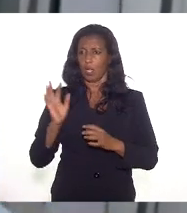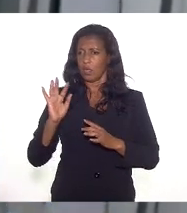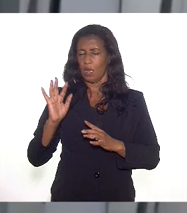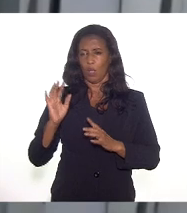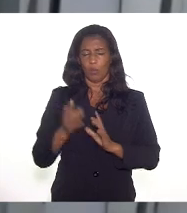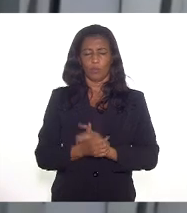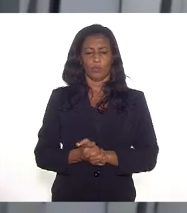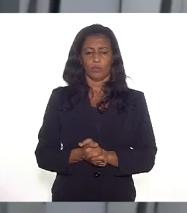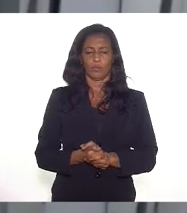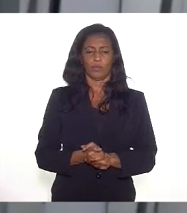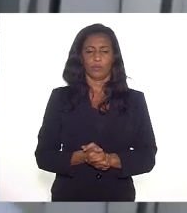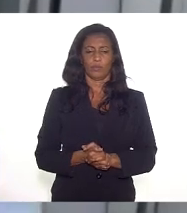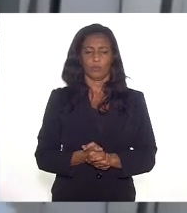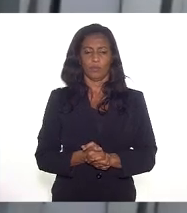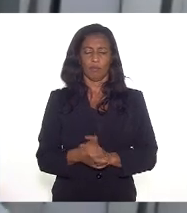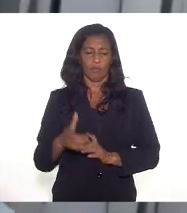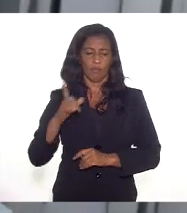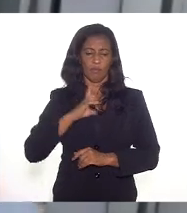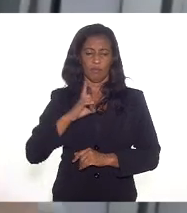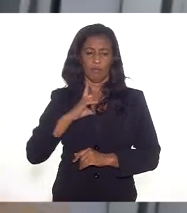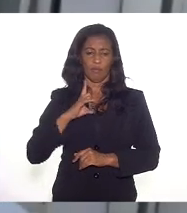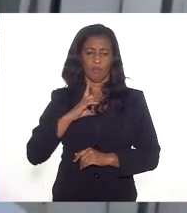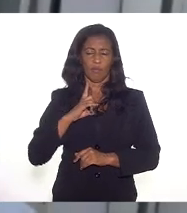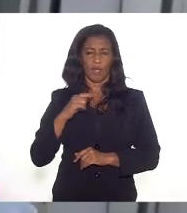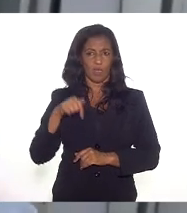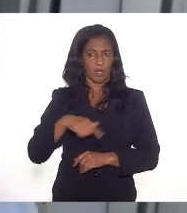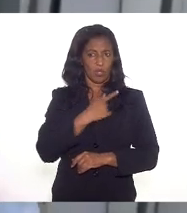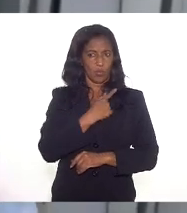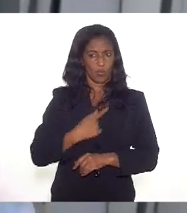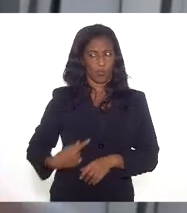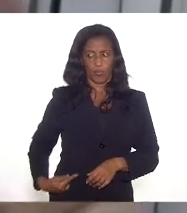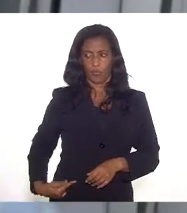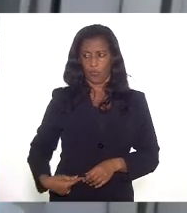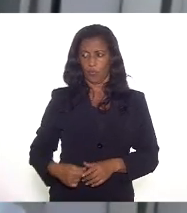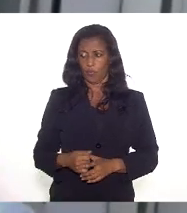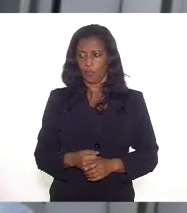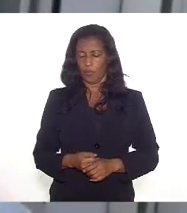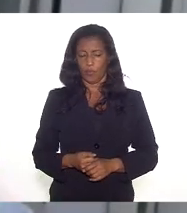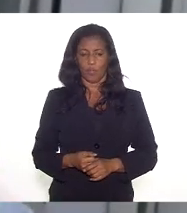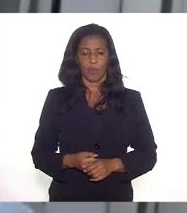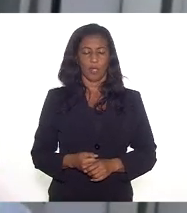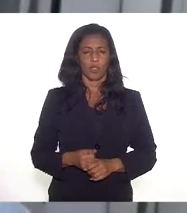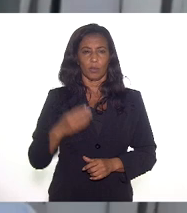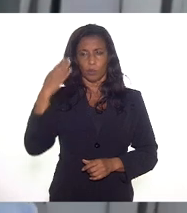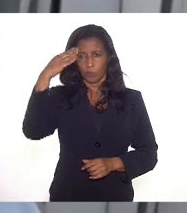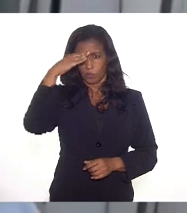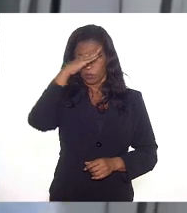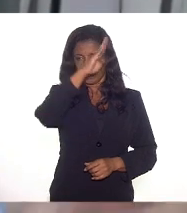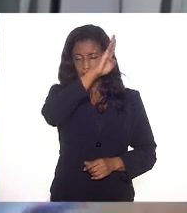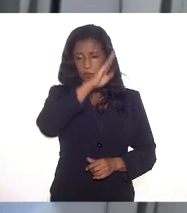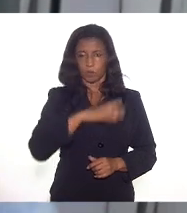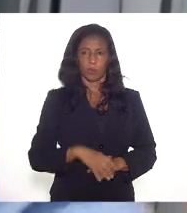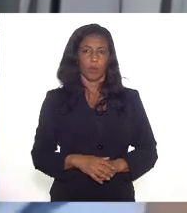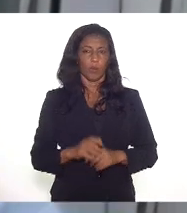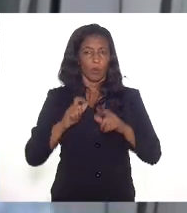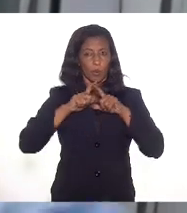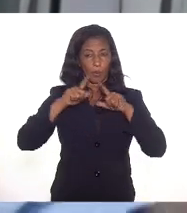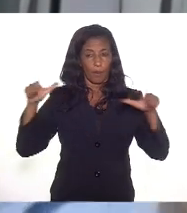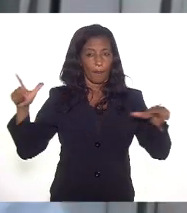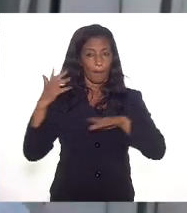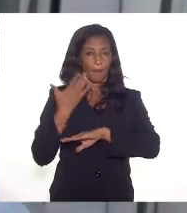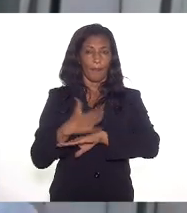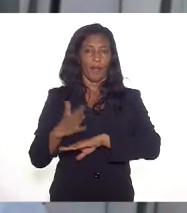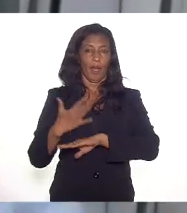efeito retórico. Ele tem, neste governo negacionista de Jair Bolsonaro, né, uma dimensão